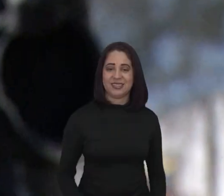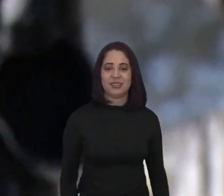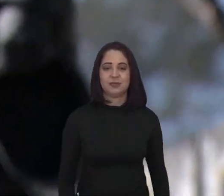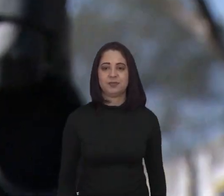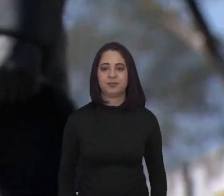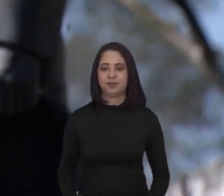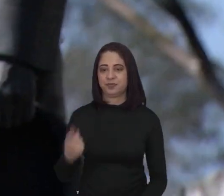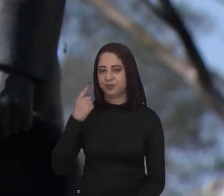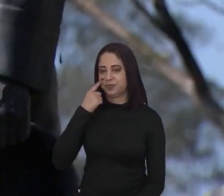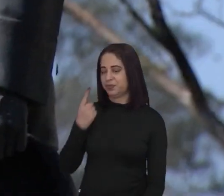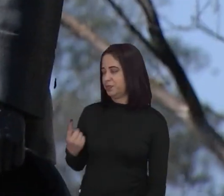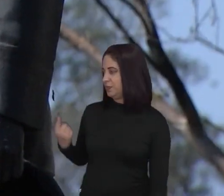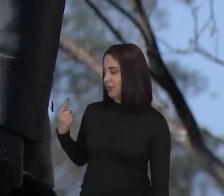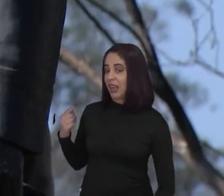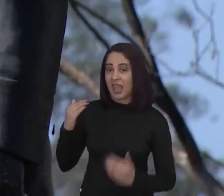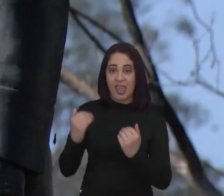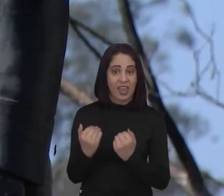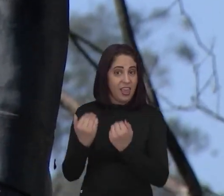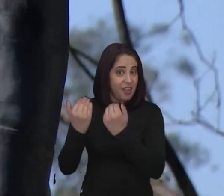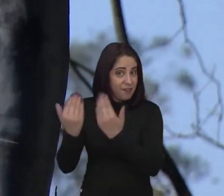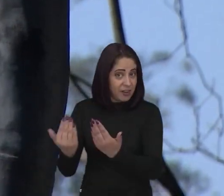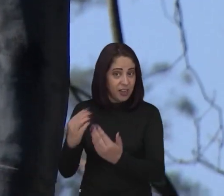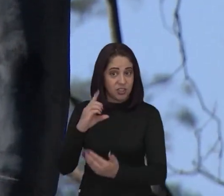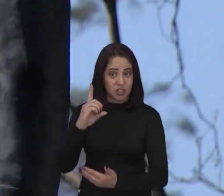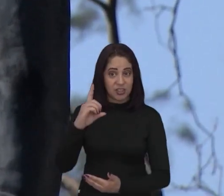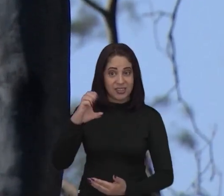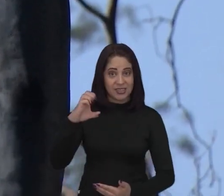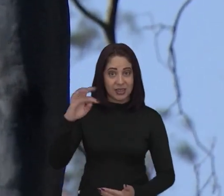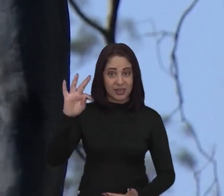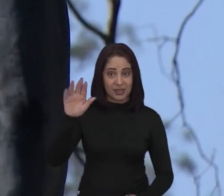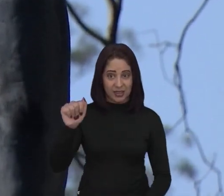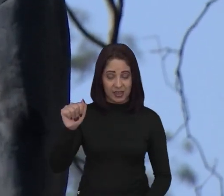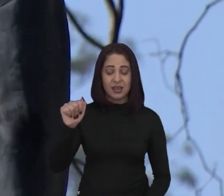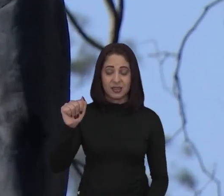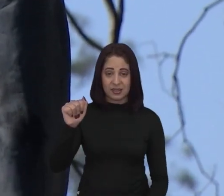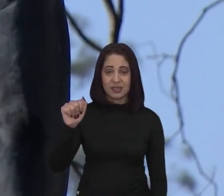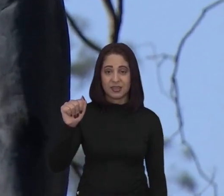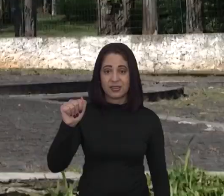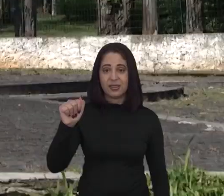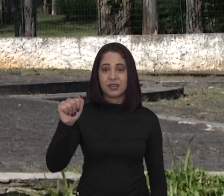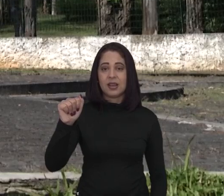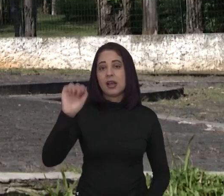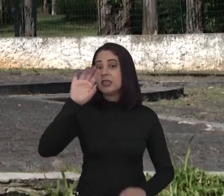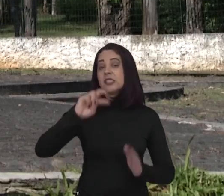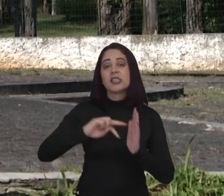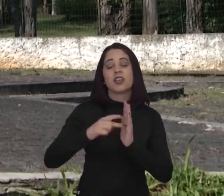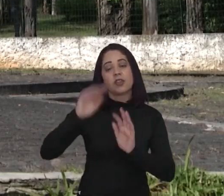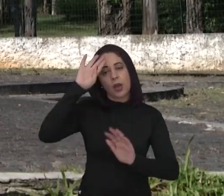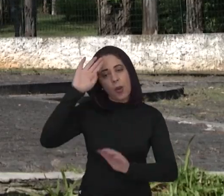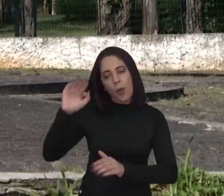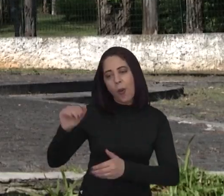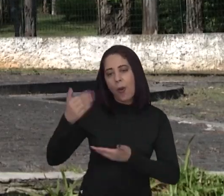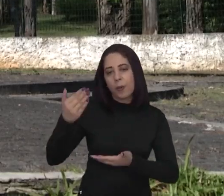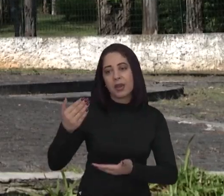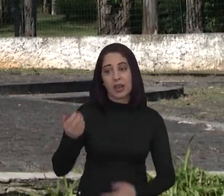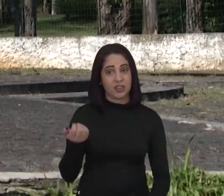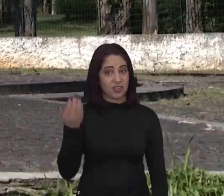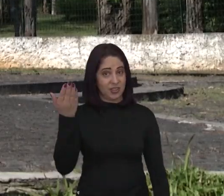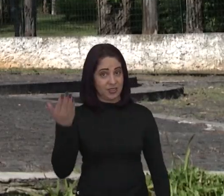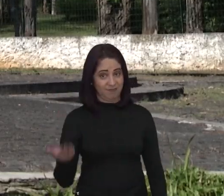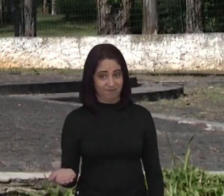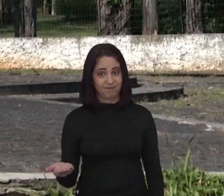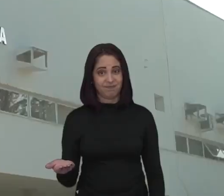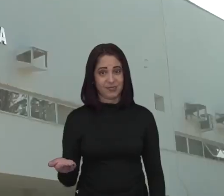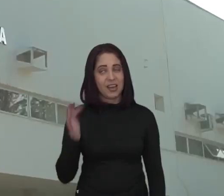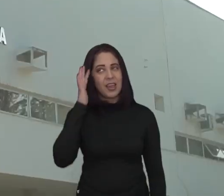Então, a estátua, bem em frente ao trevo do CTA, ponto de referência joseense, é uma homenagem àquele que imaginou